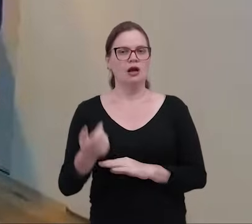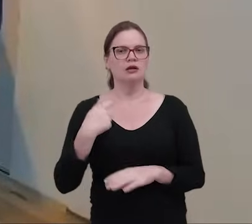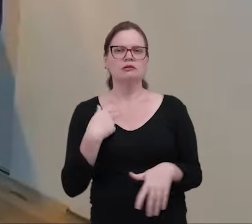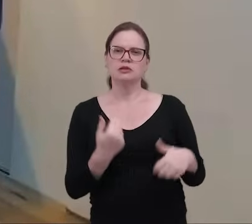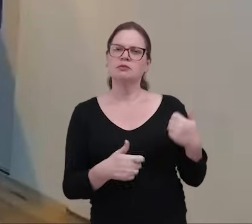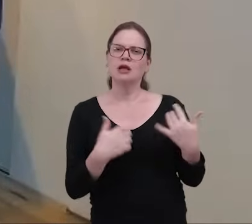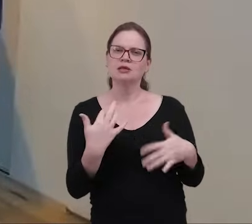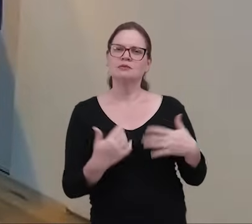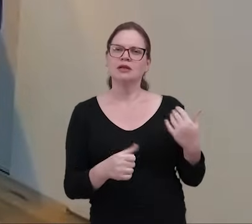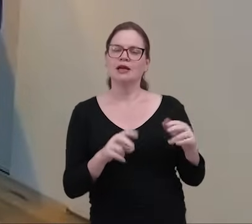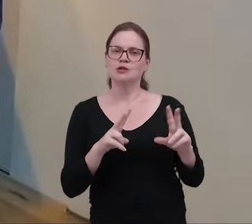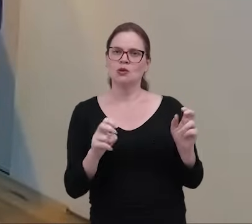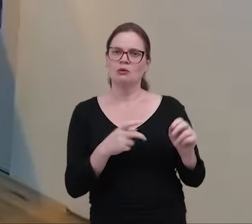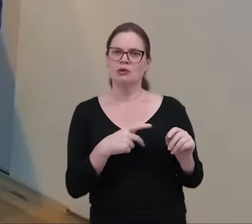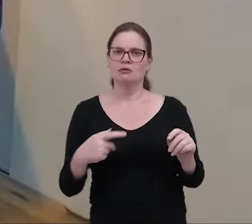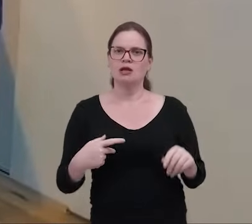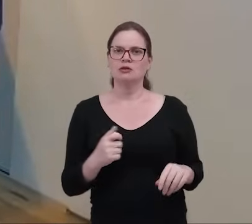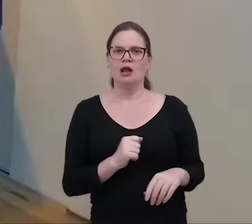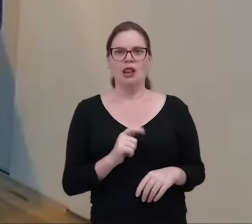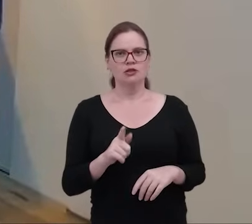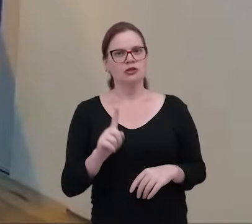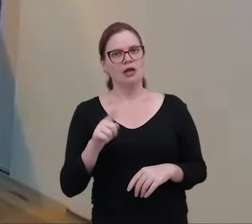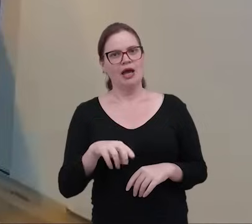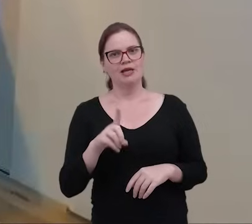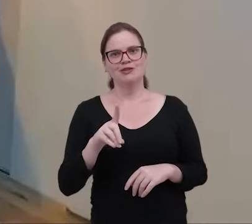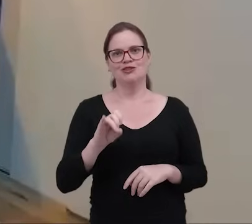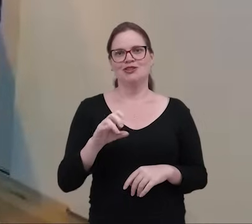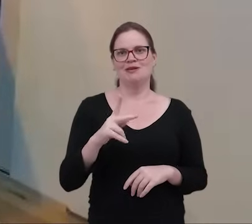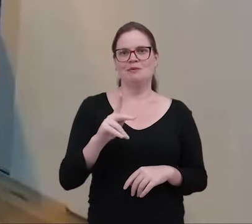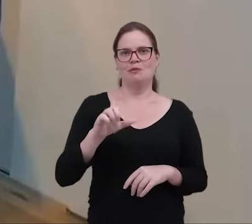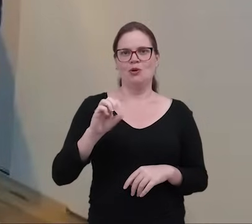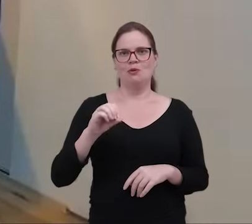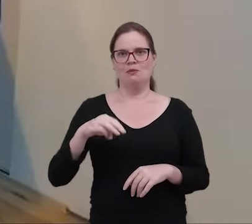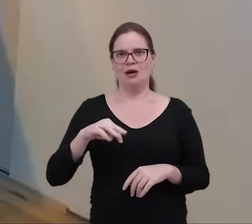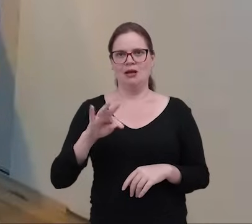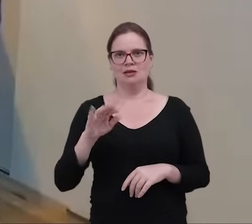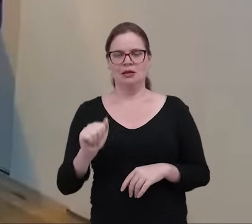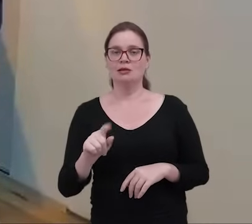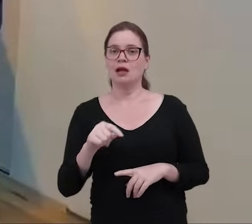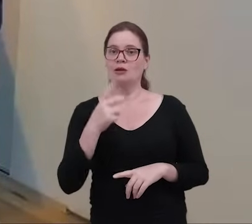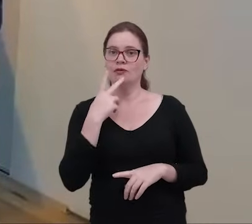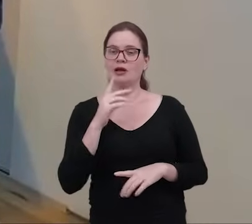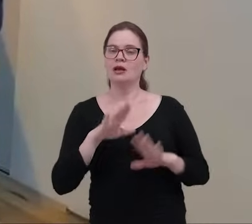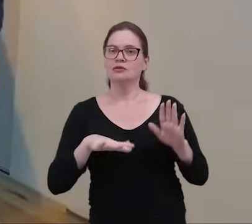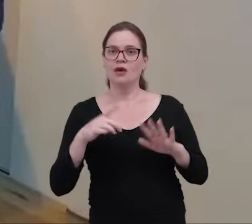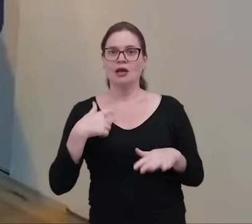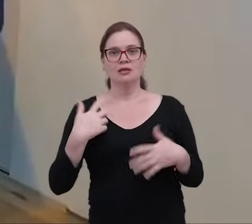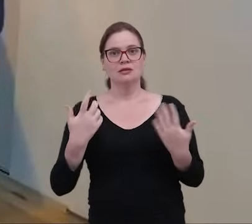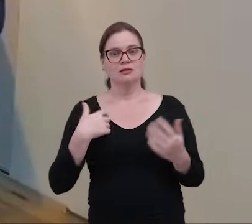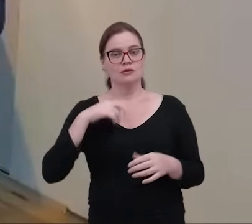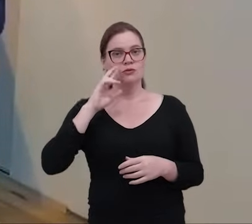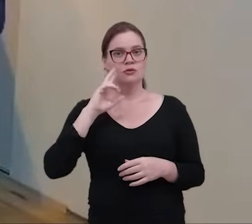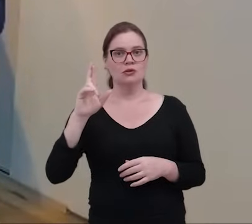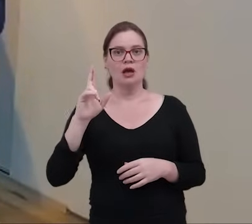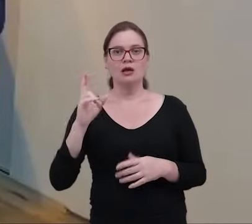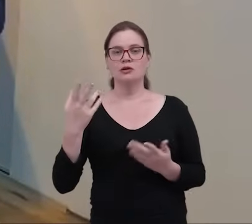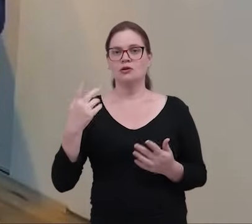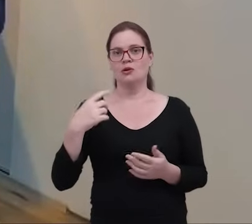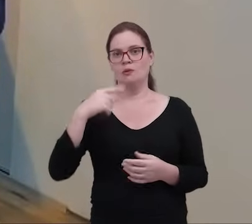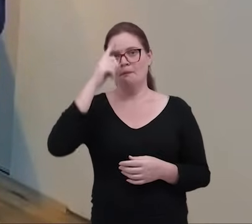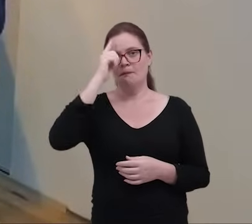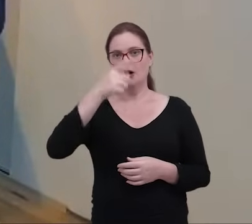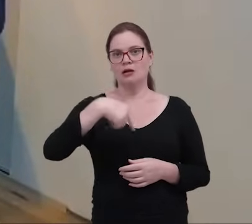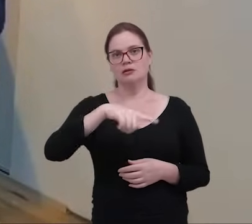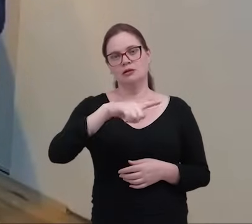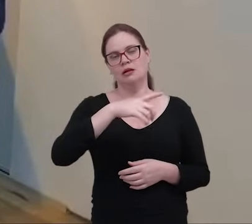expliquei da situação do pastor Alexandre, que era um diplomata, e falei que às vezes o Senhor envia